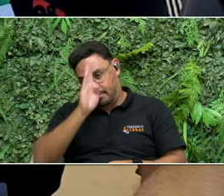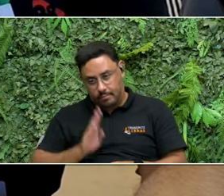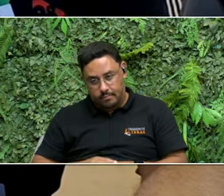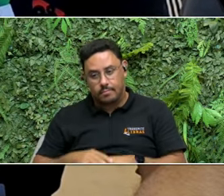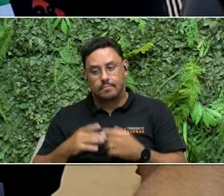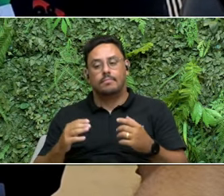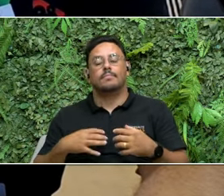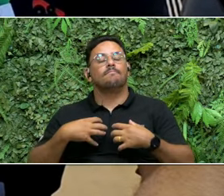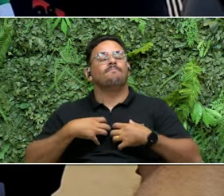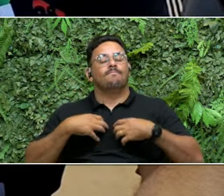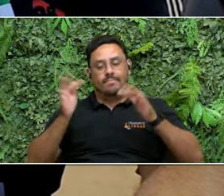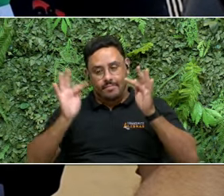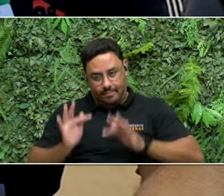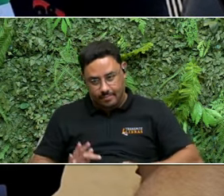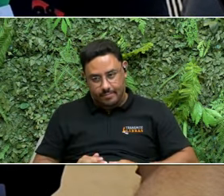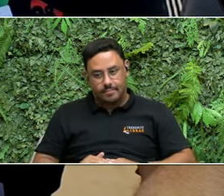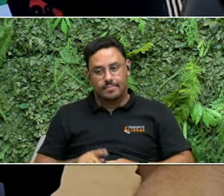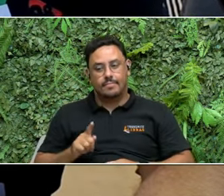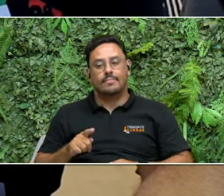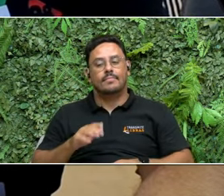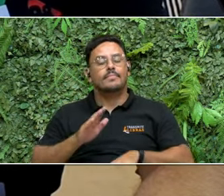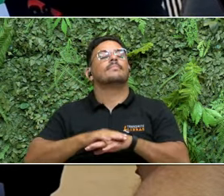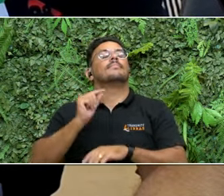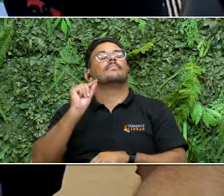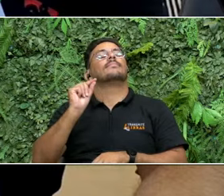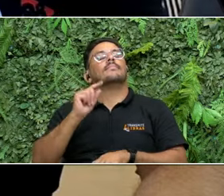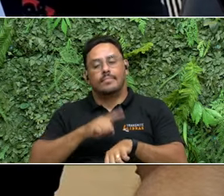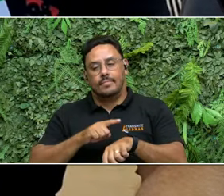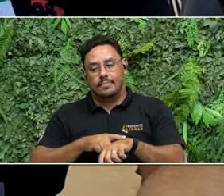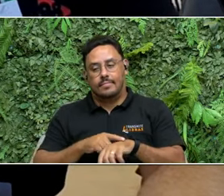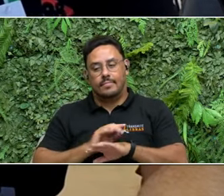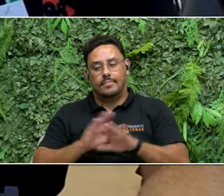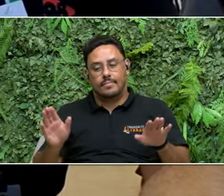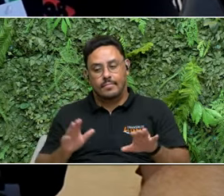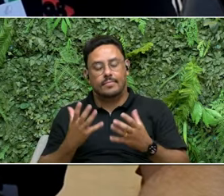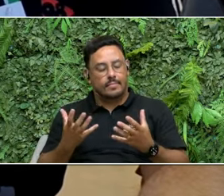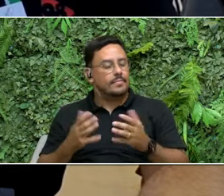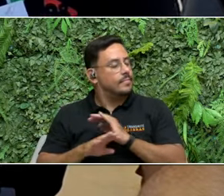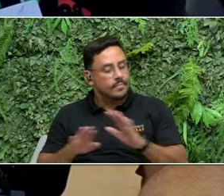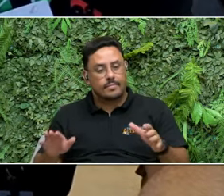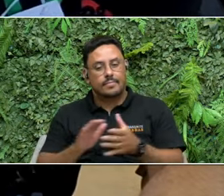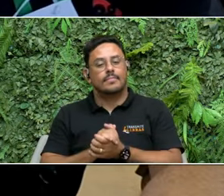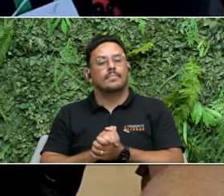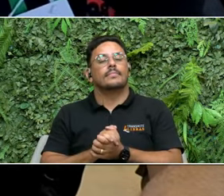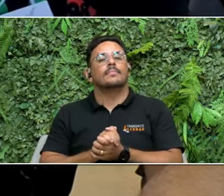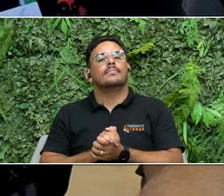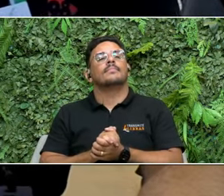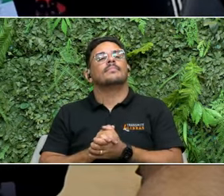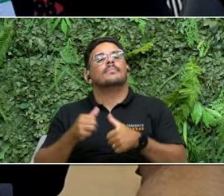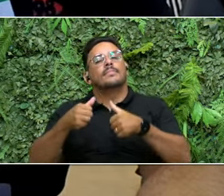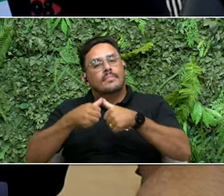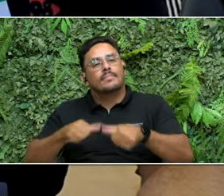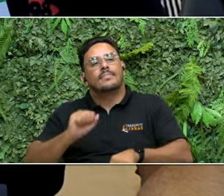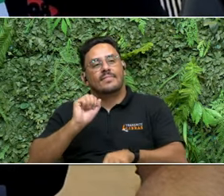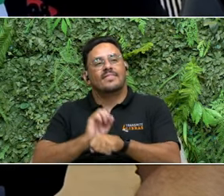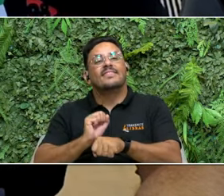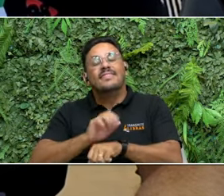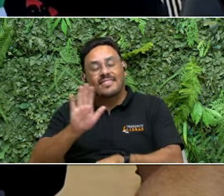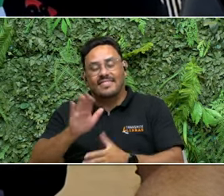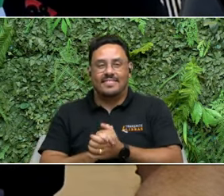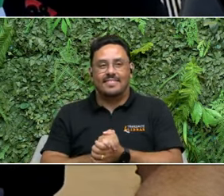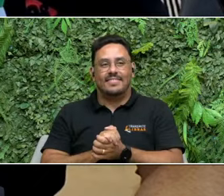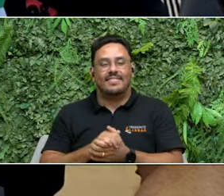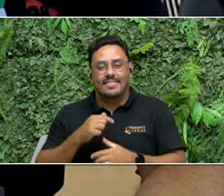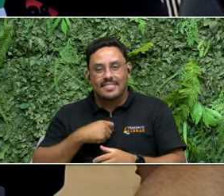ah eu fico satisfeito mas deixa ele mais um tempinho aí é o jogador que você quer é só isso que eu queria o deixa ele mais um tempinho Bob é